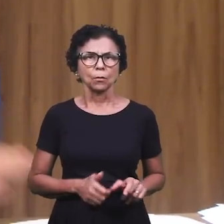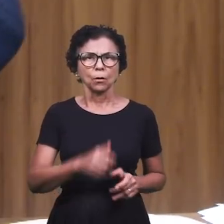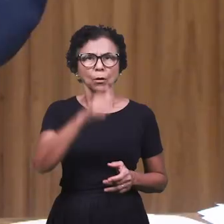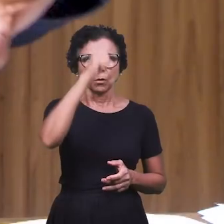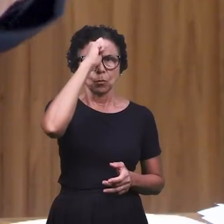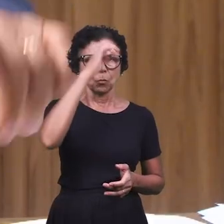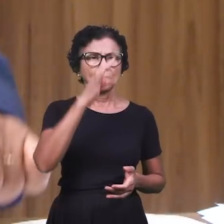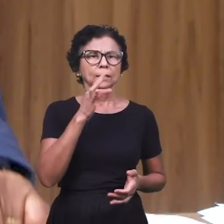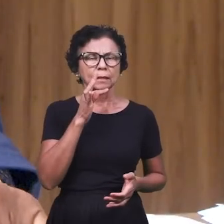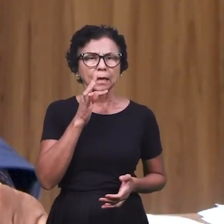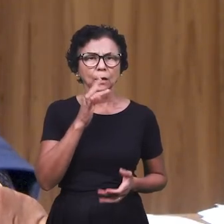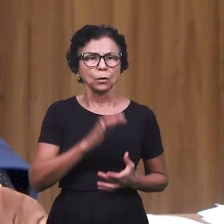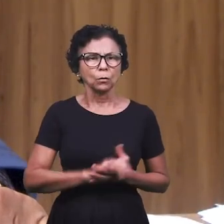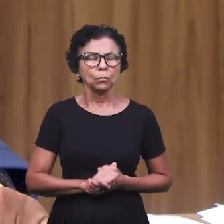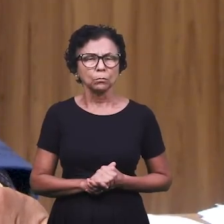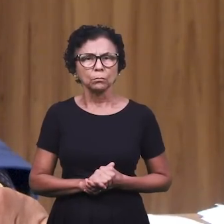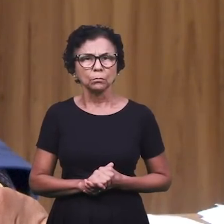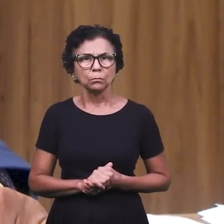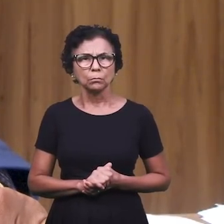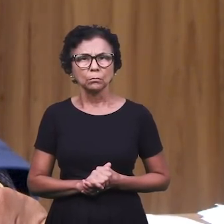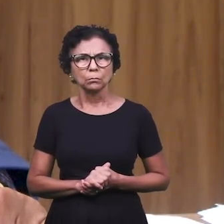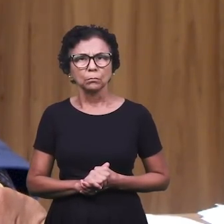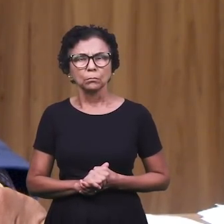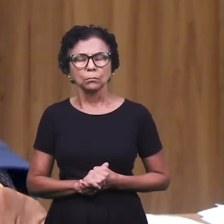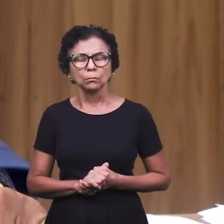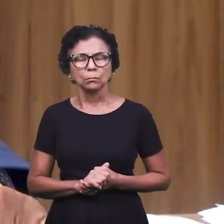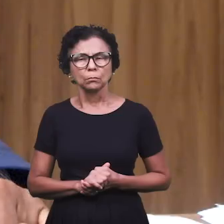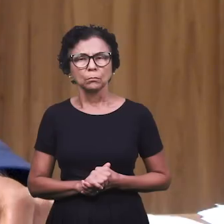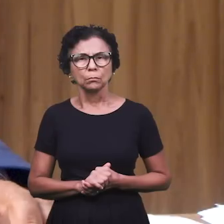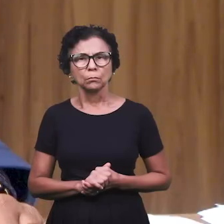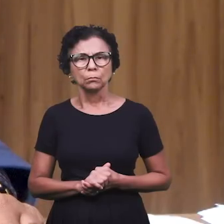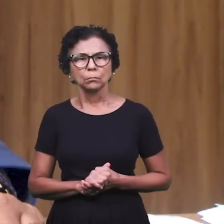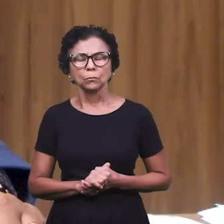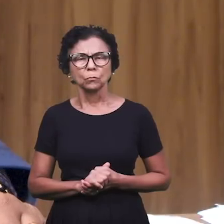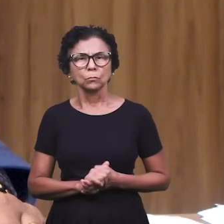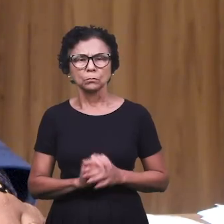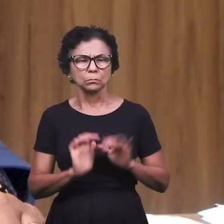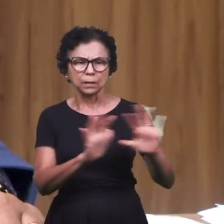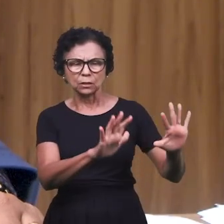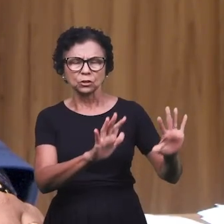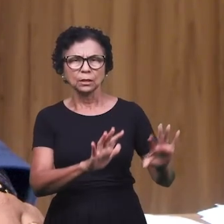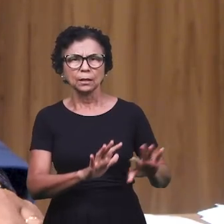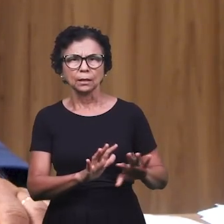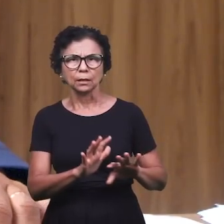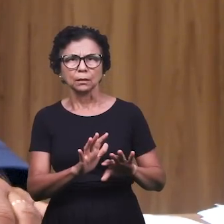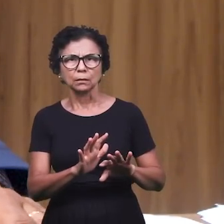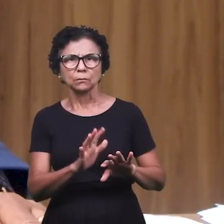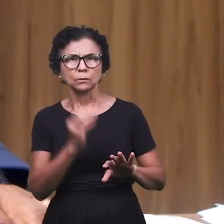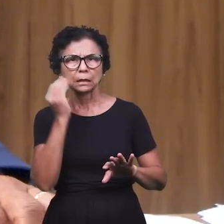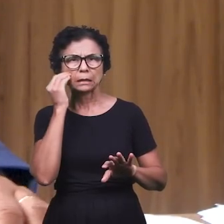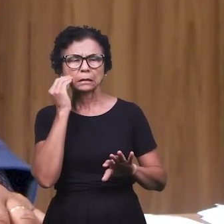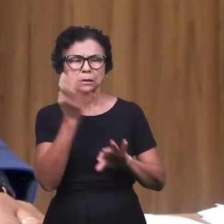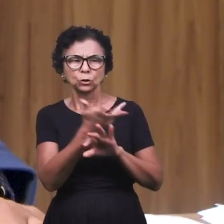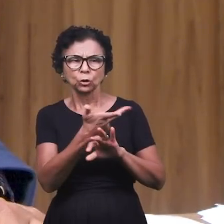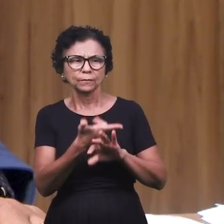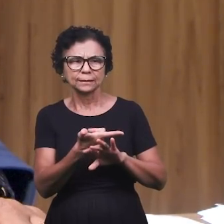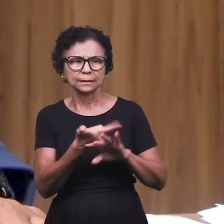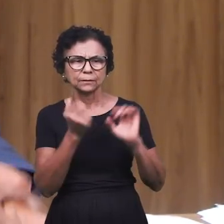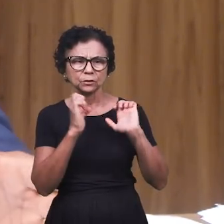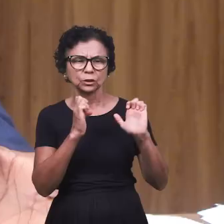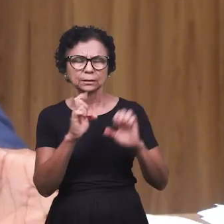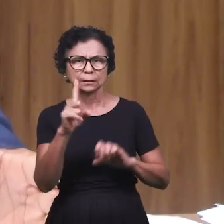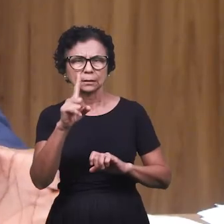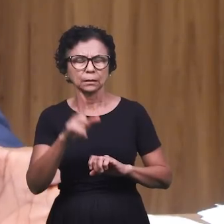duas palavras, deixar o herege lá, não ficar tentando convencer herege, não, porque não tem jeito, não. Então ele era